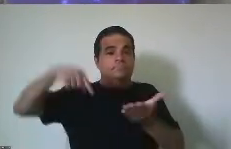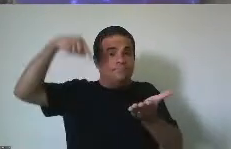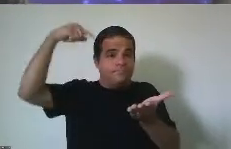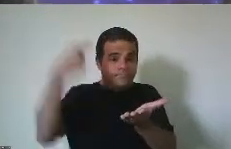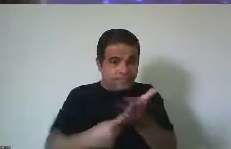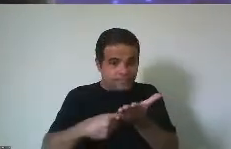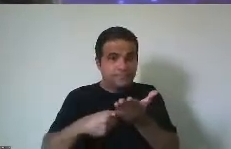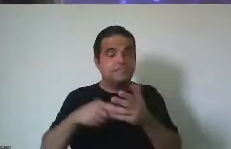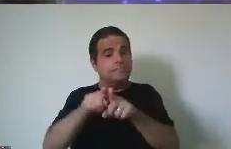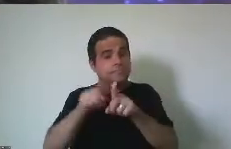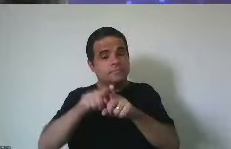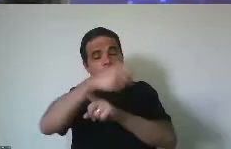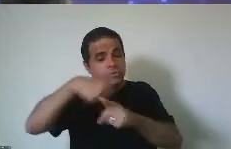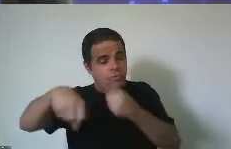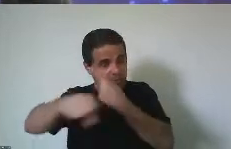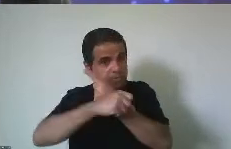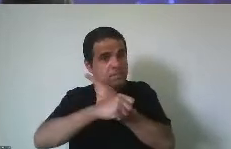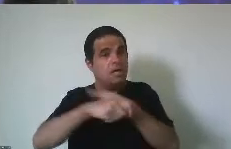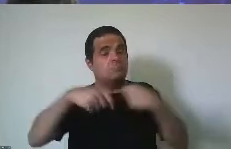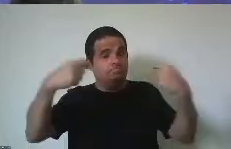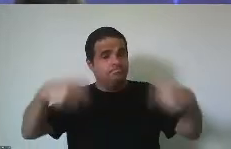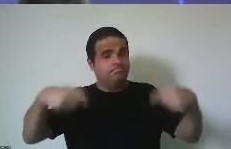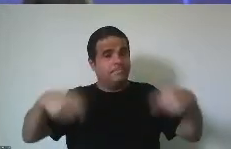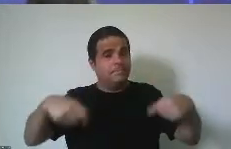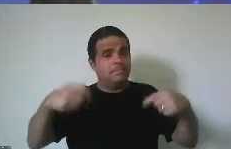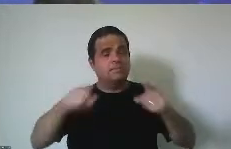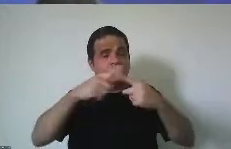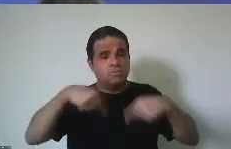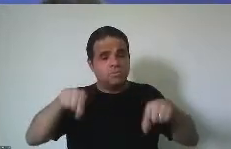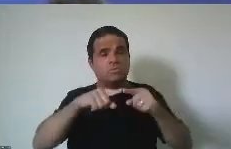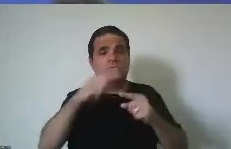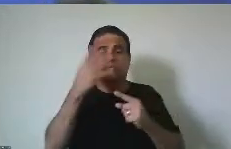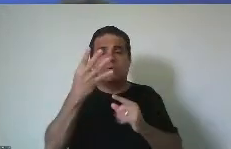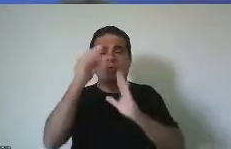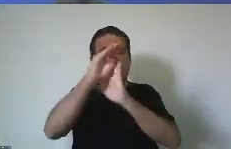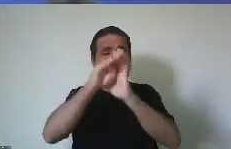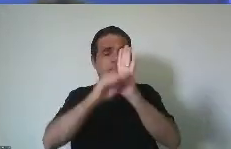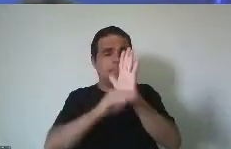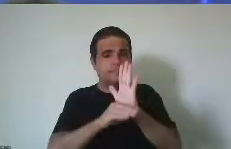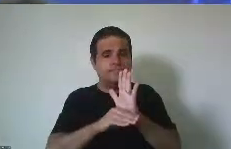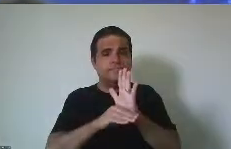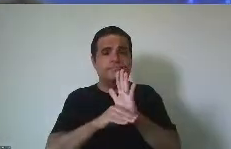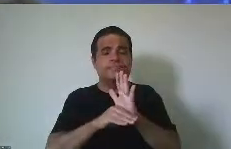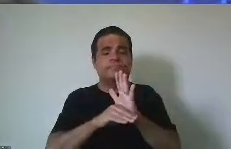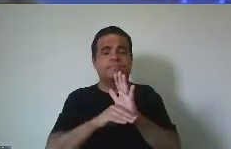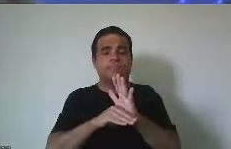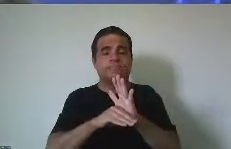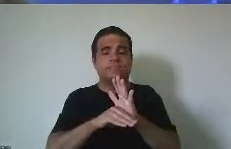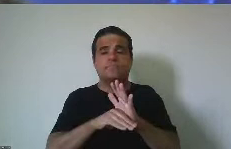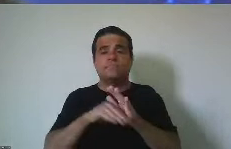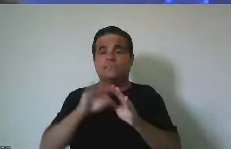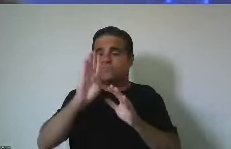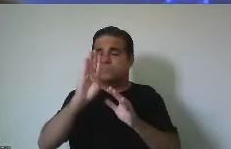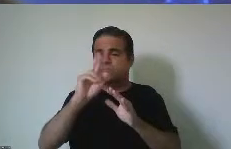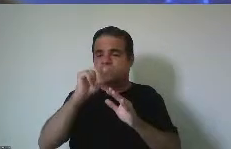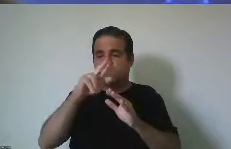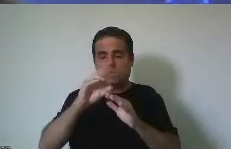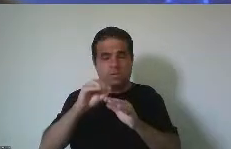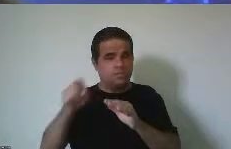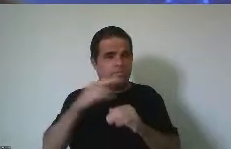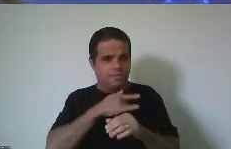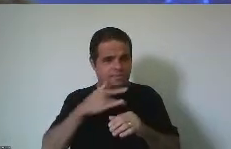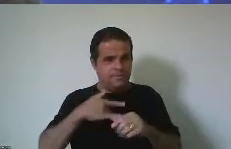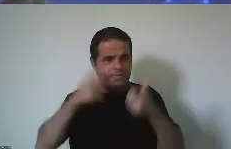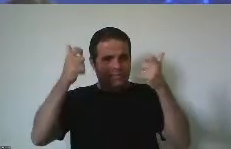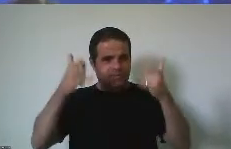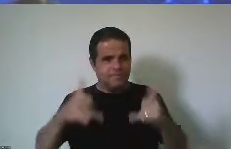social onde nós temos quatro programas Bandeira o primeiro Bruno já comentou o programa de saúde de segurança que